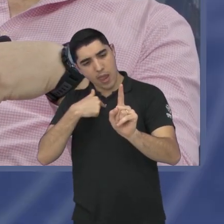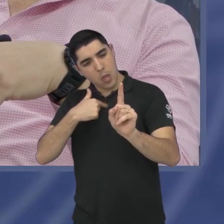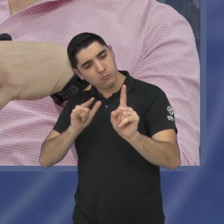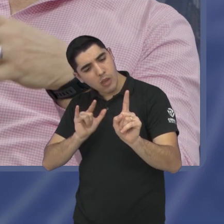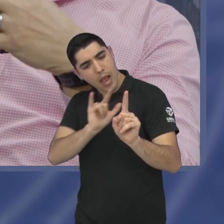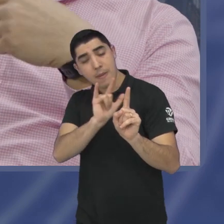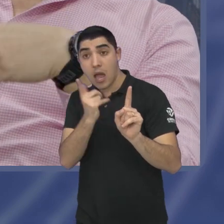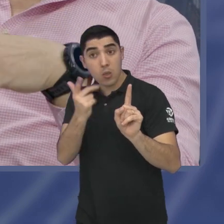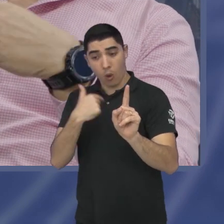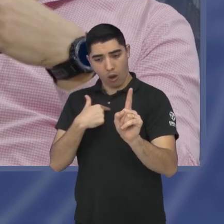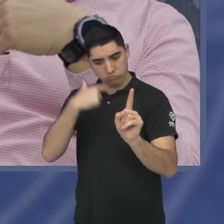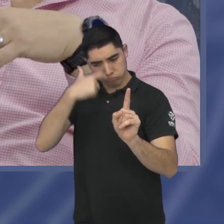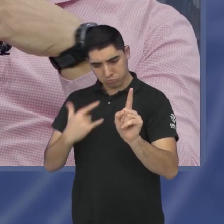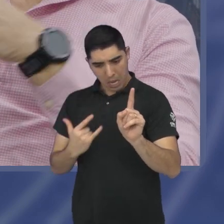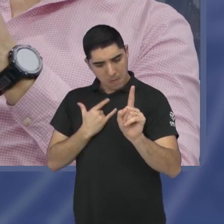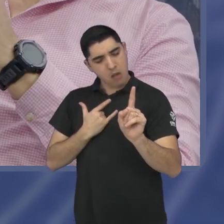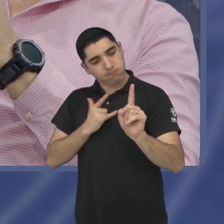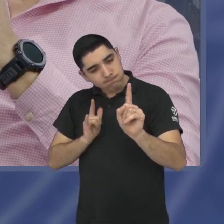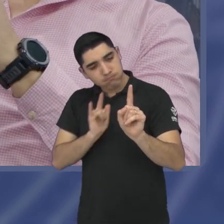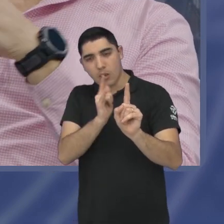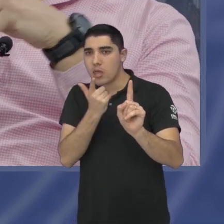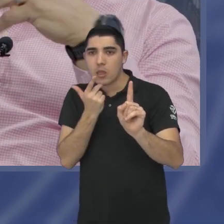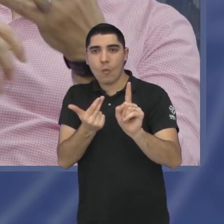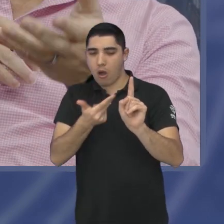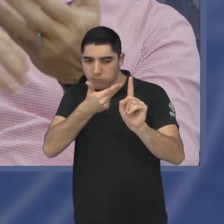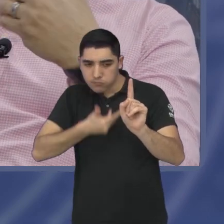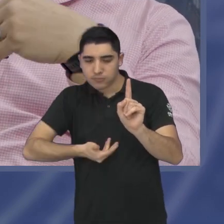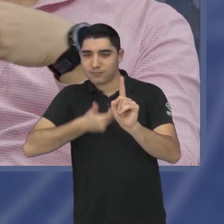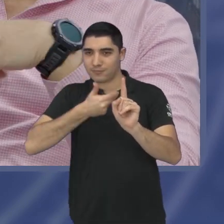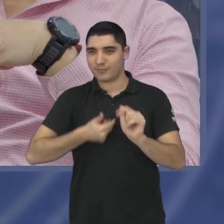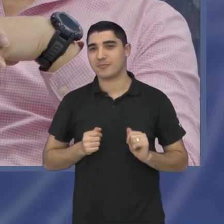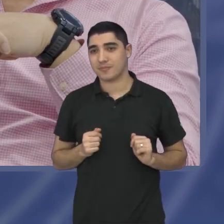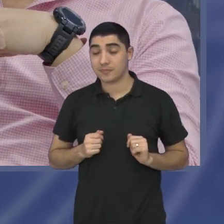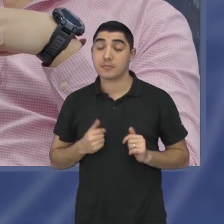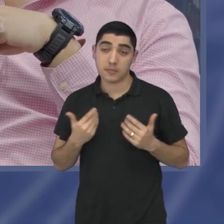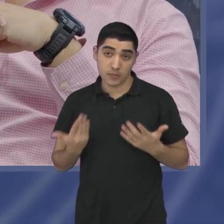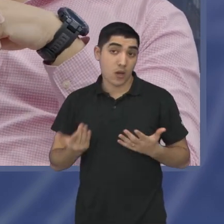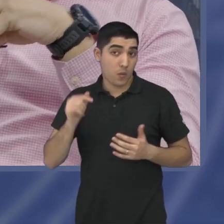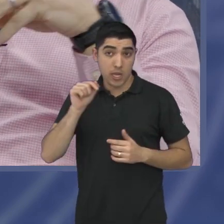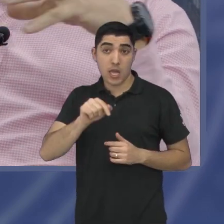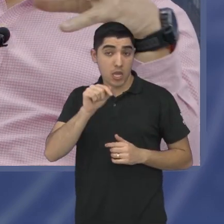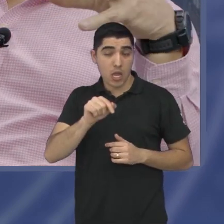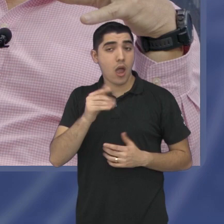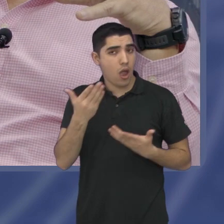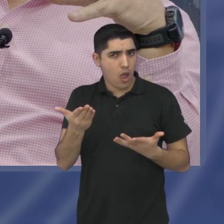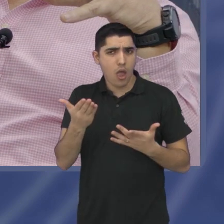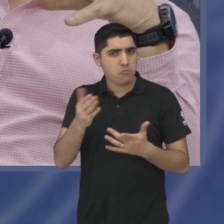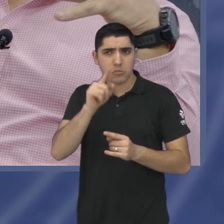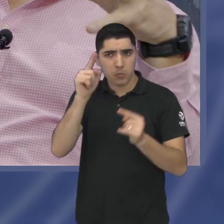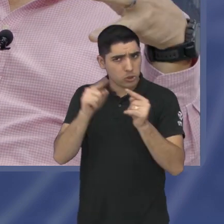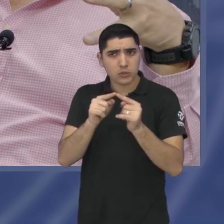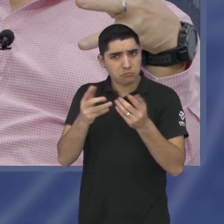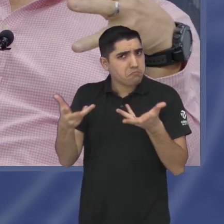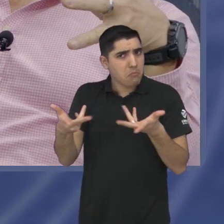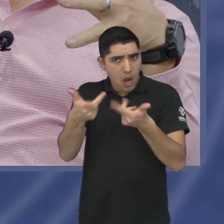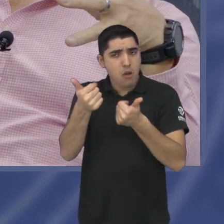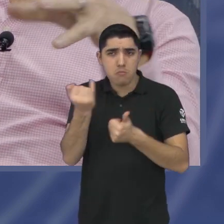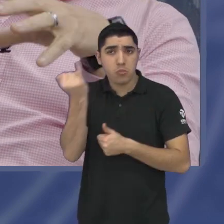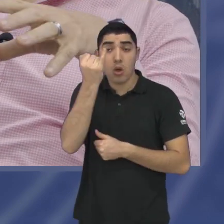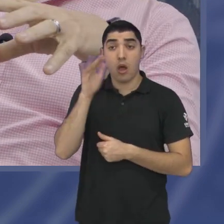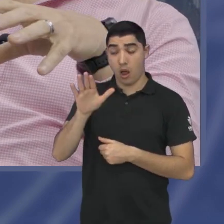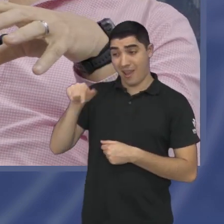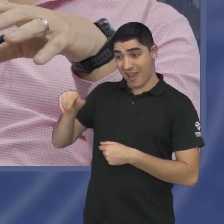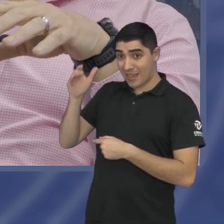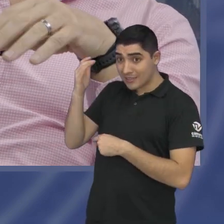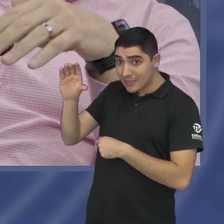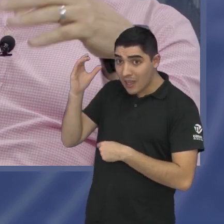você se amaria, né? Ou faça ao outro que você faça a você. Isso é um princípio que é imutável, é muito